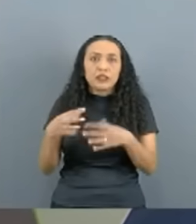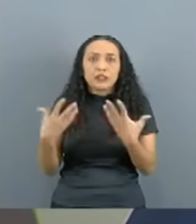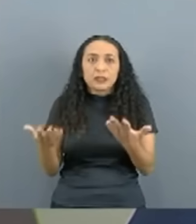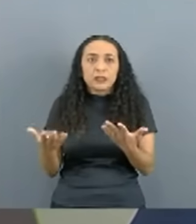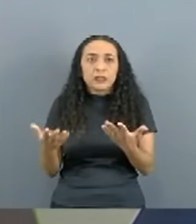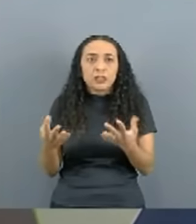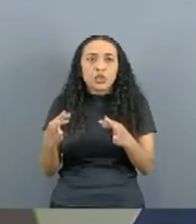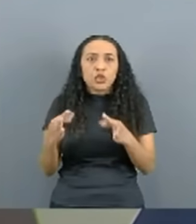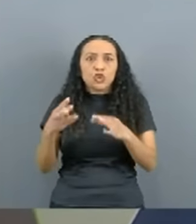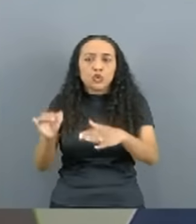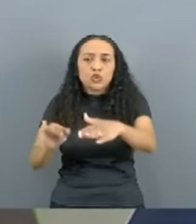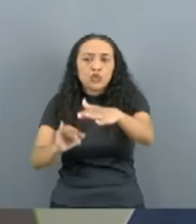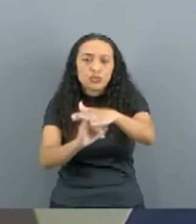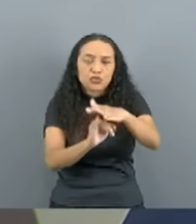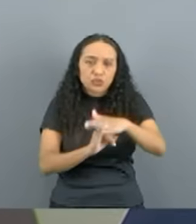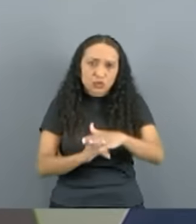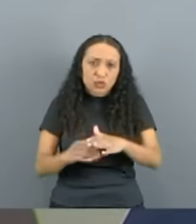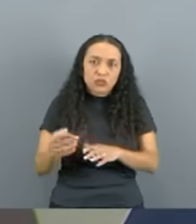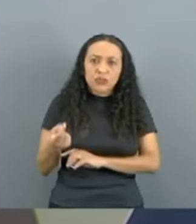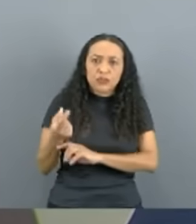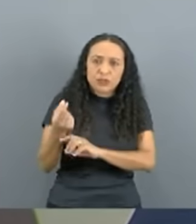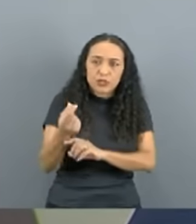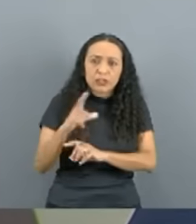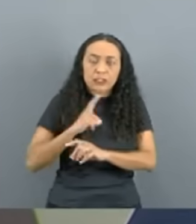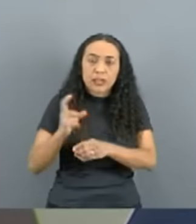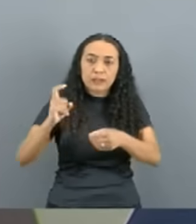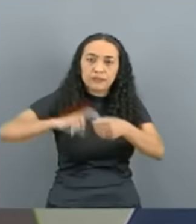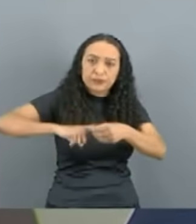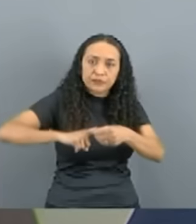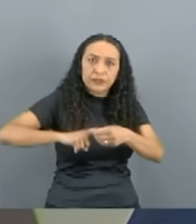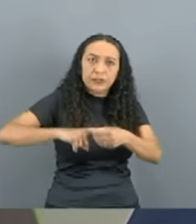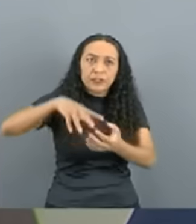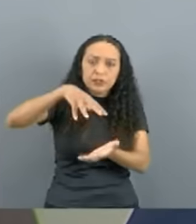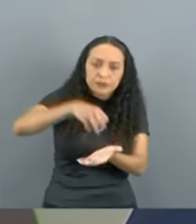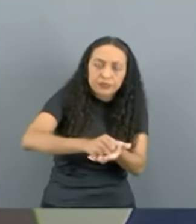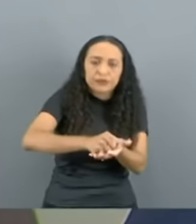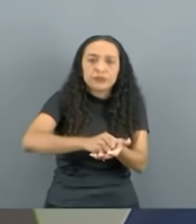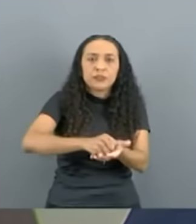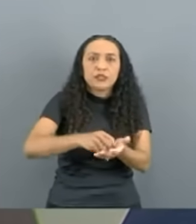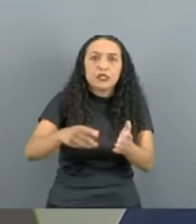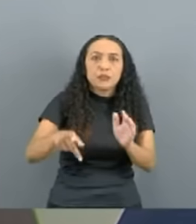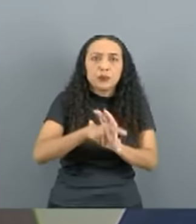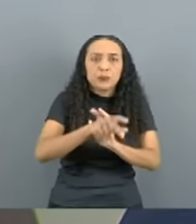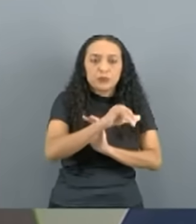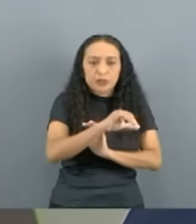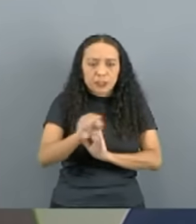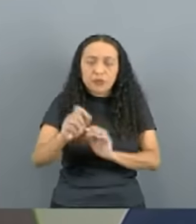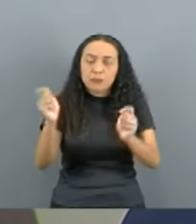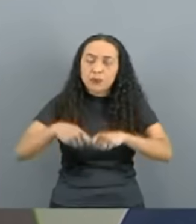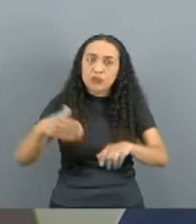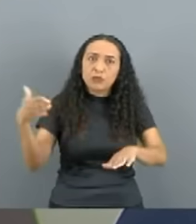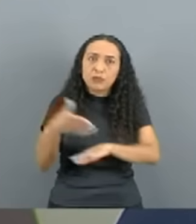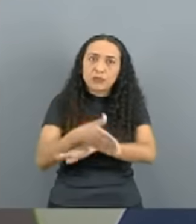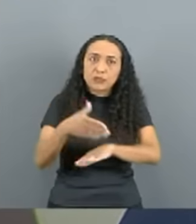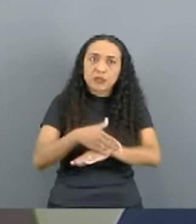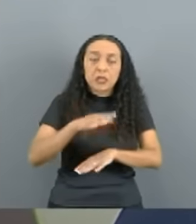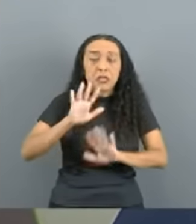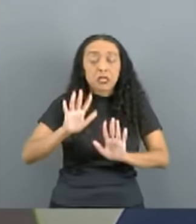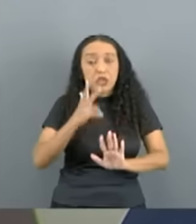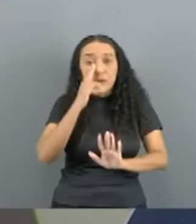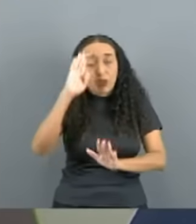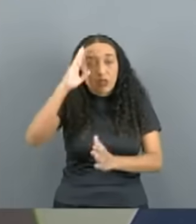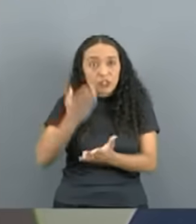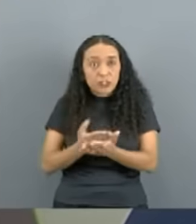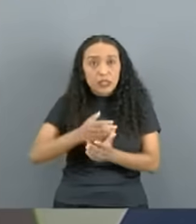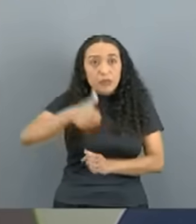as instituições financeiras que estavam credenciadas pelo INSS poderiam participar, e eu acredito que a